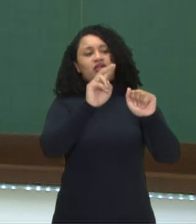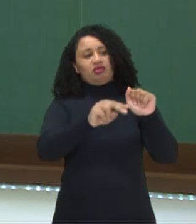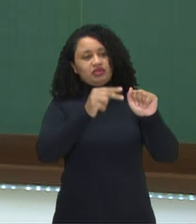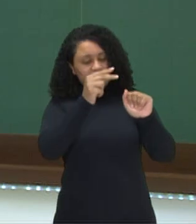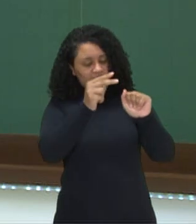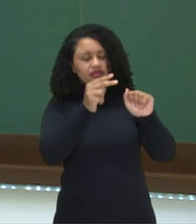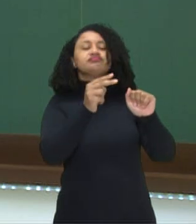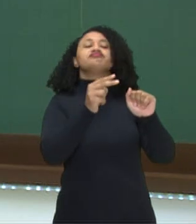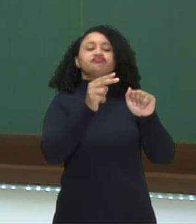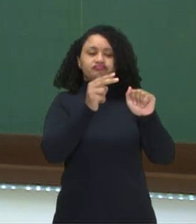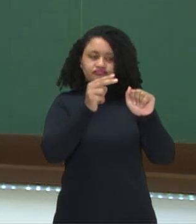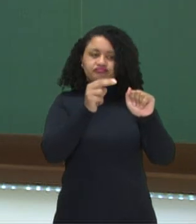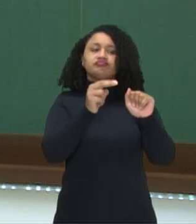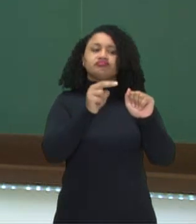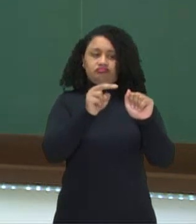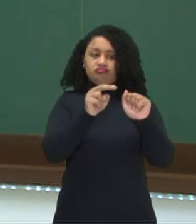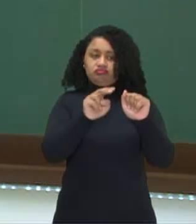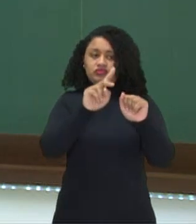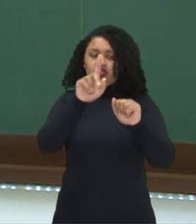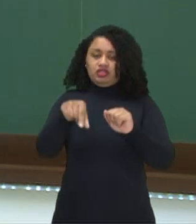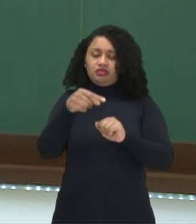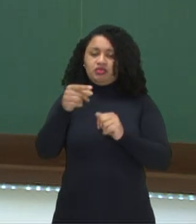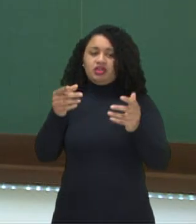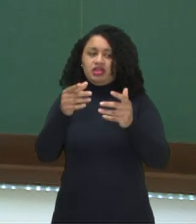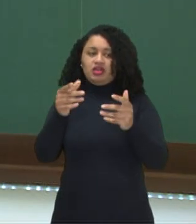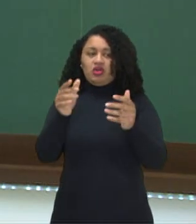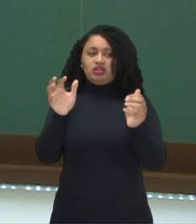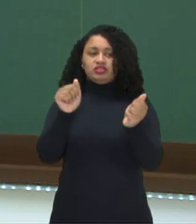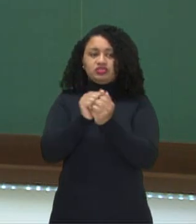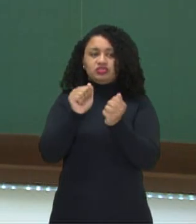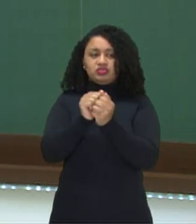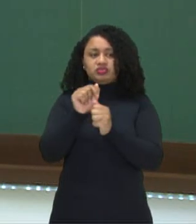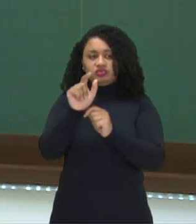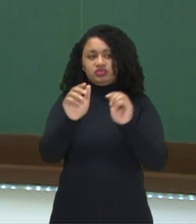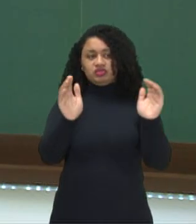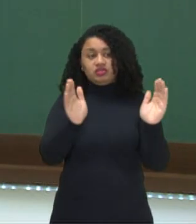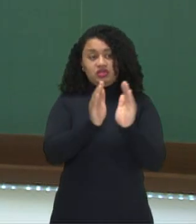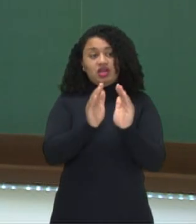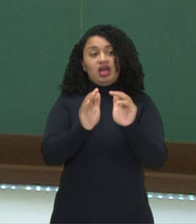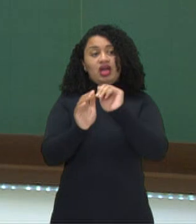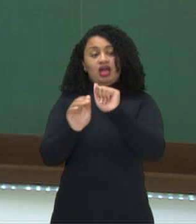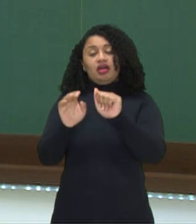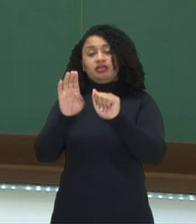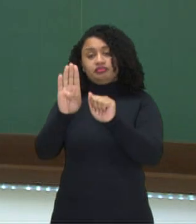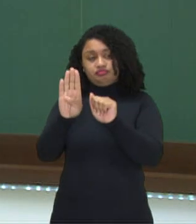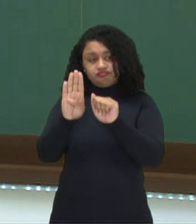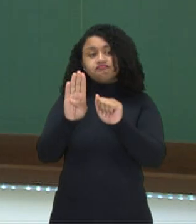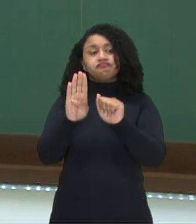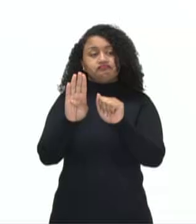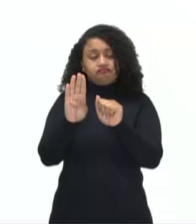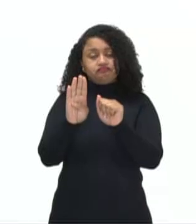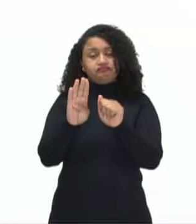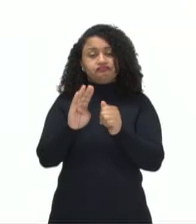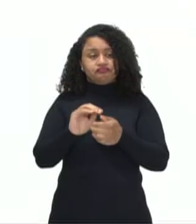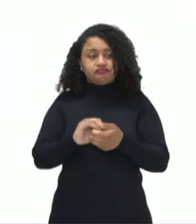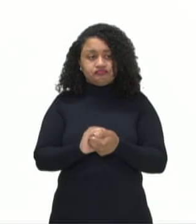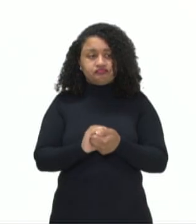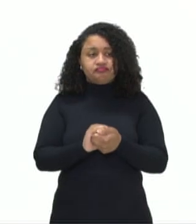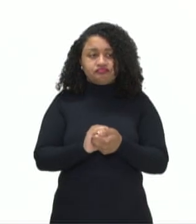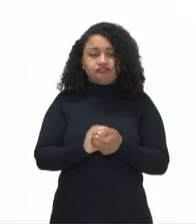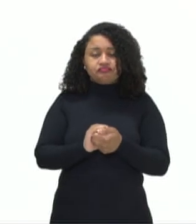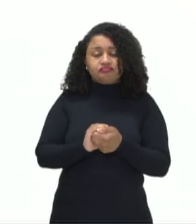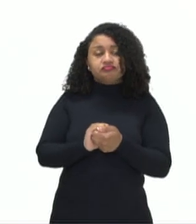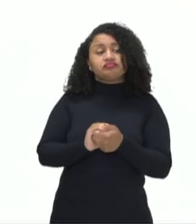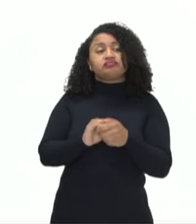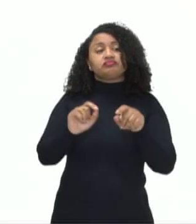quadrado com mais 2A ao quadrado, 5A ao quadrado, já deu diferença, né? O próximo, 2AB